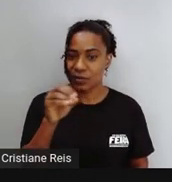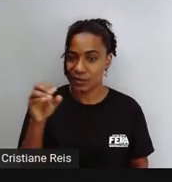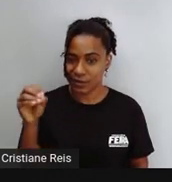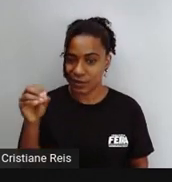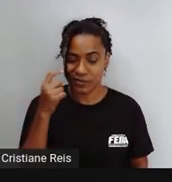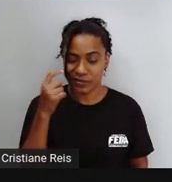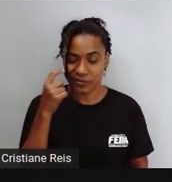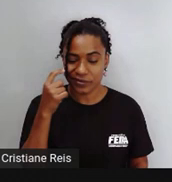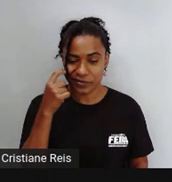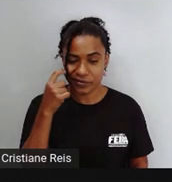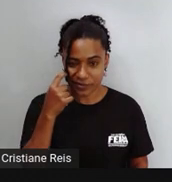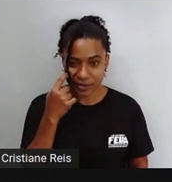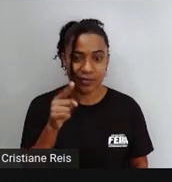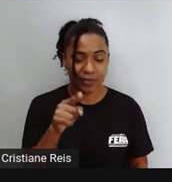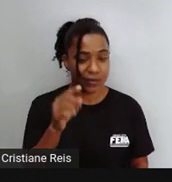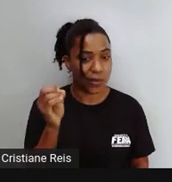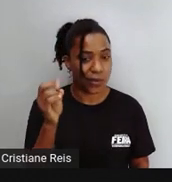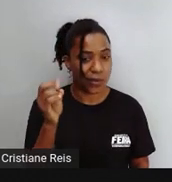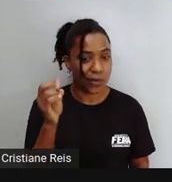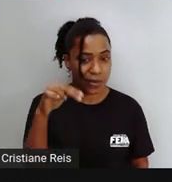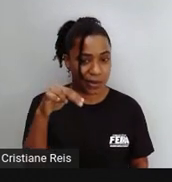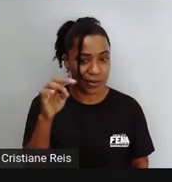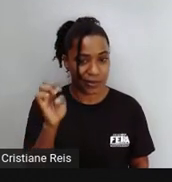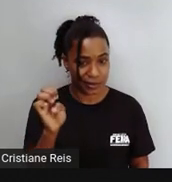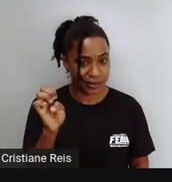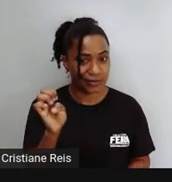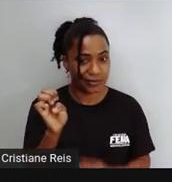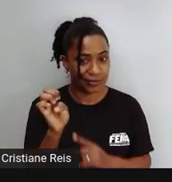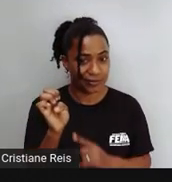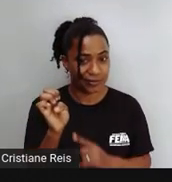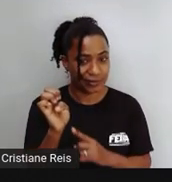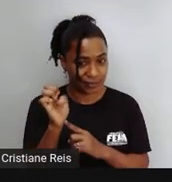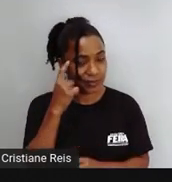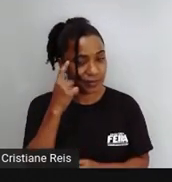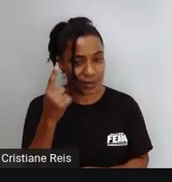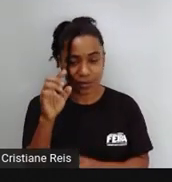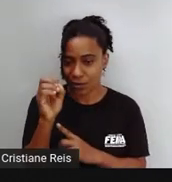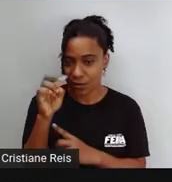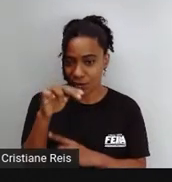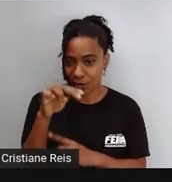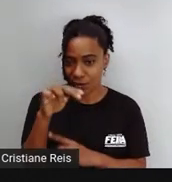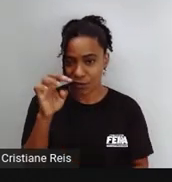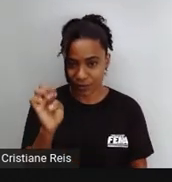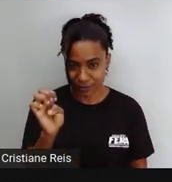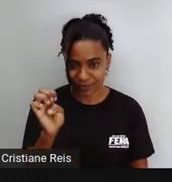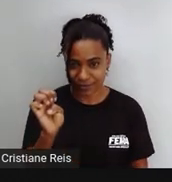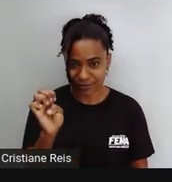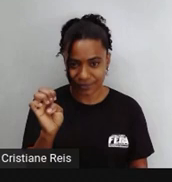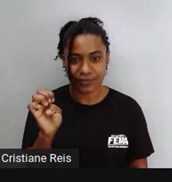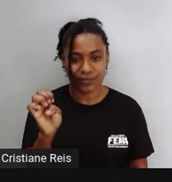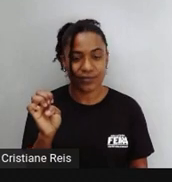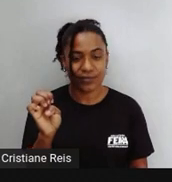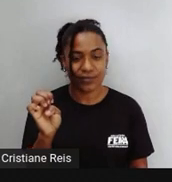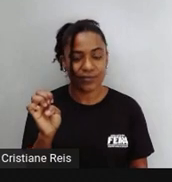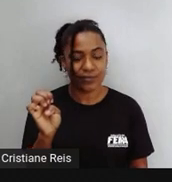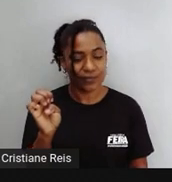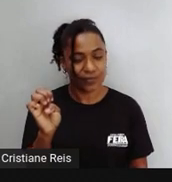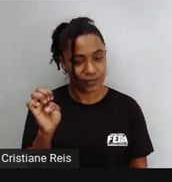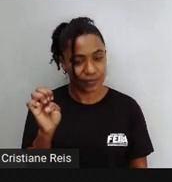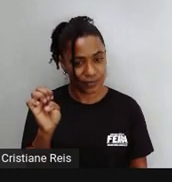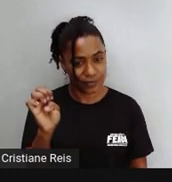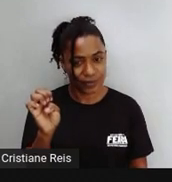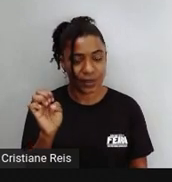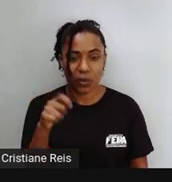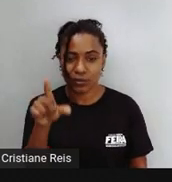162. Lembrando que esse and, ele é opcional, tá? 162. Neste caso aqui,